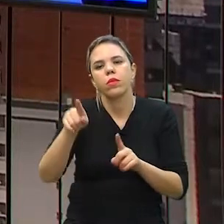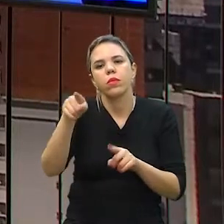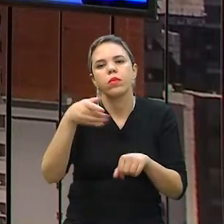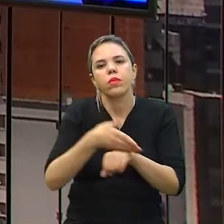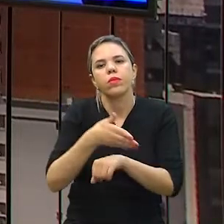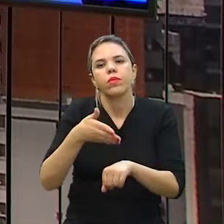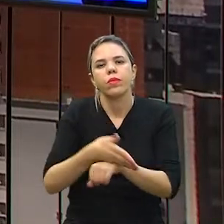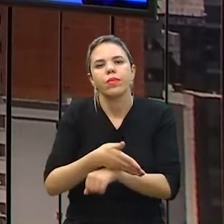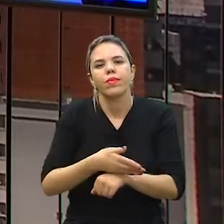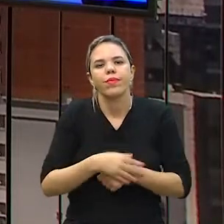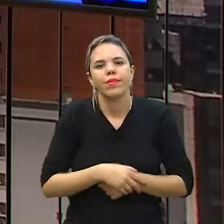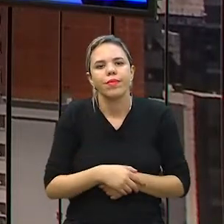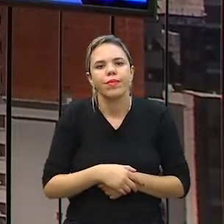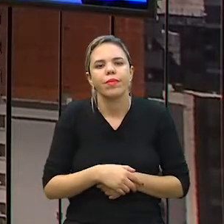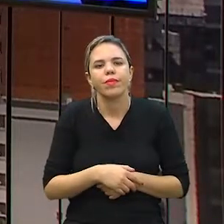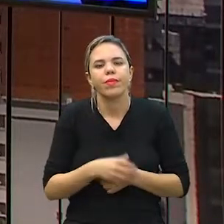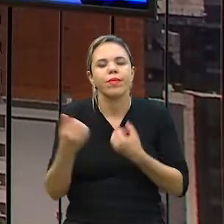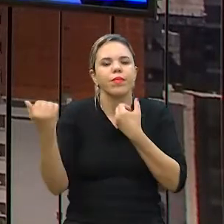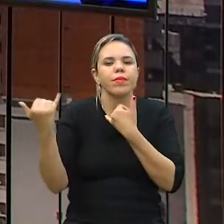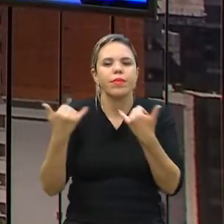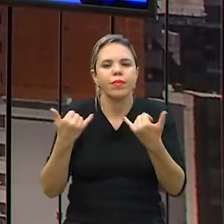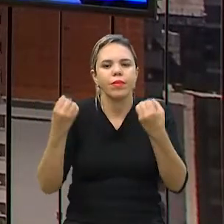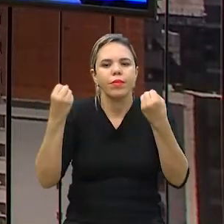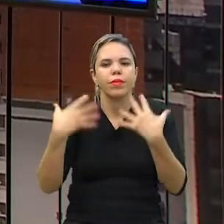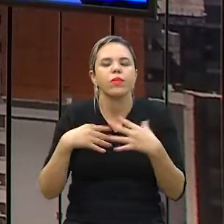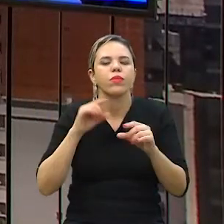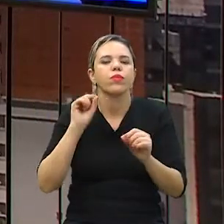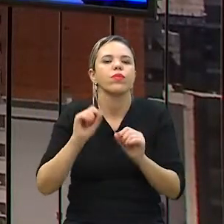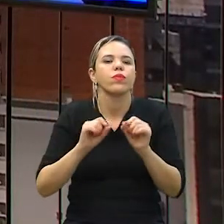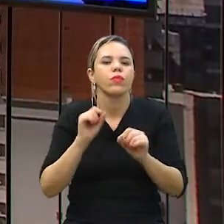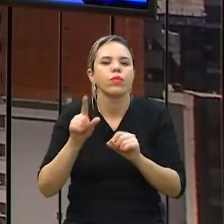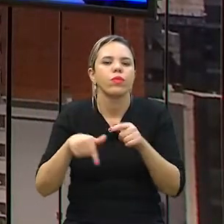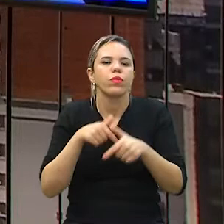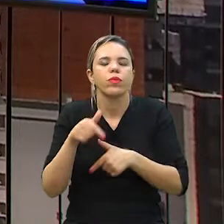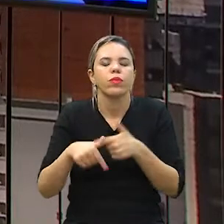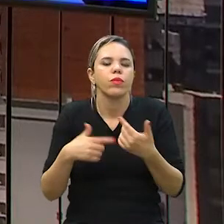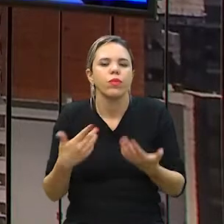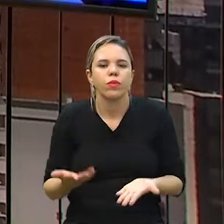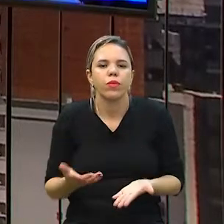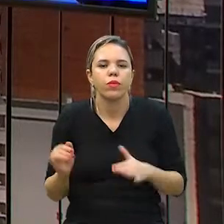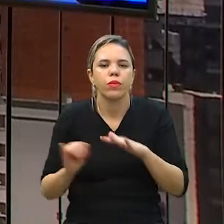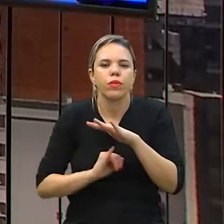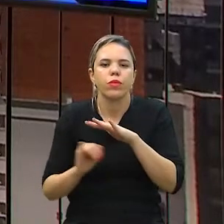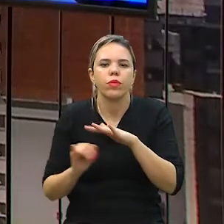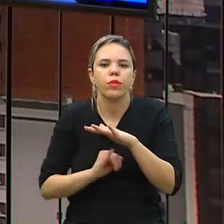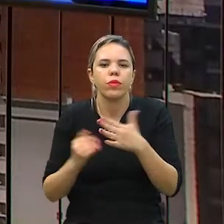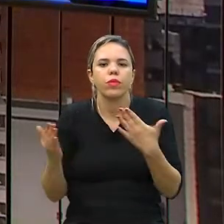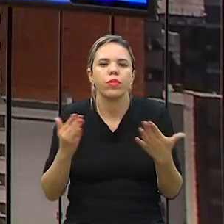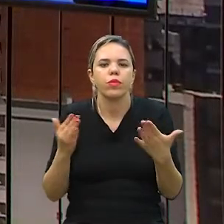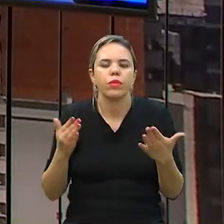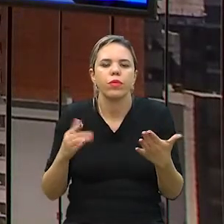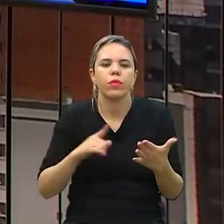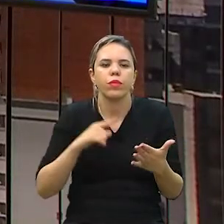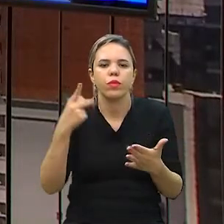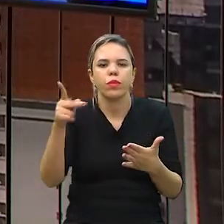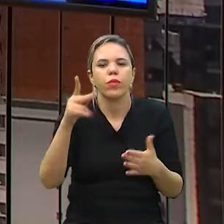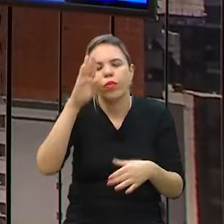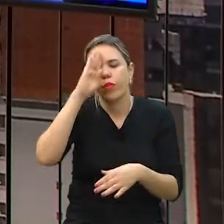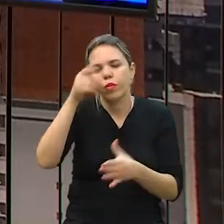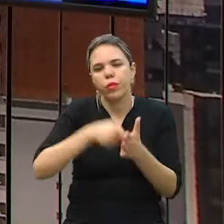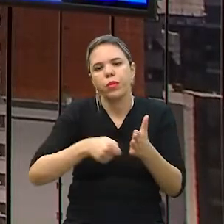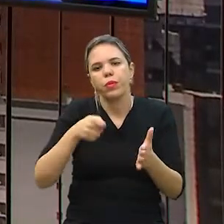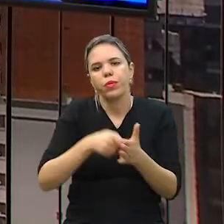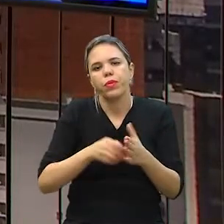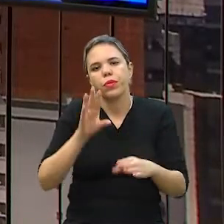faz parte. Pedir para que você conte para a gente sobre o que é o trabalho do Instituto e qual tem sido a sua principal